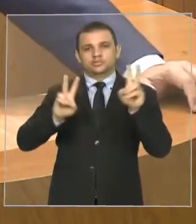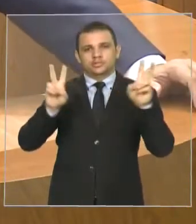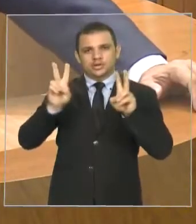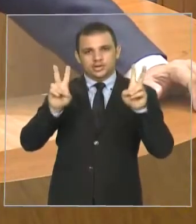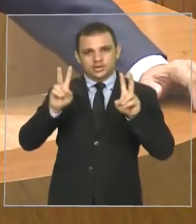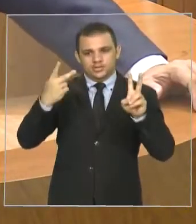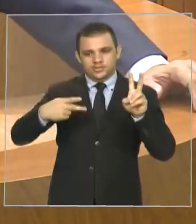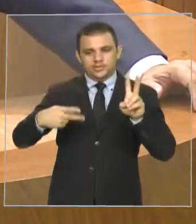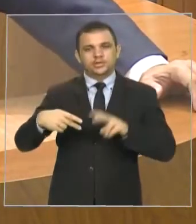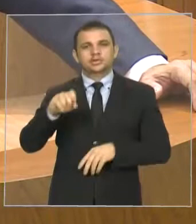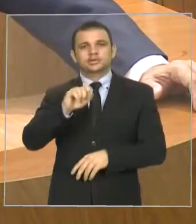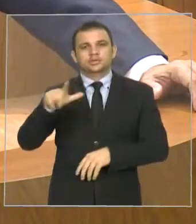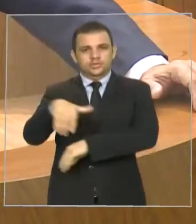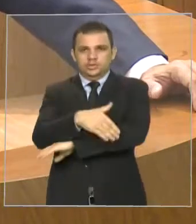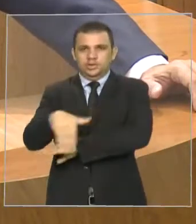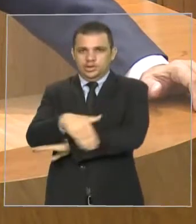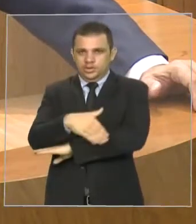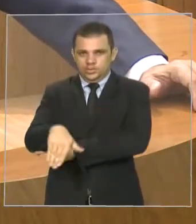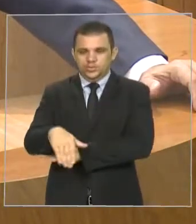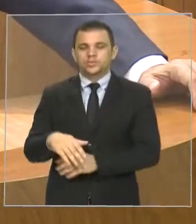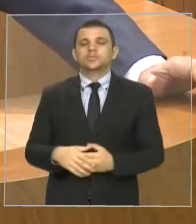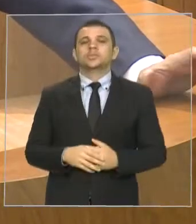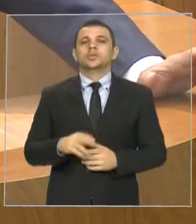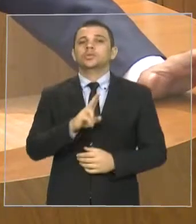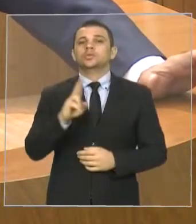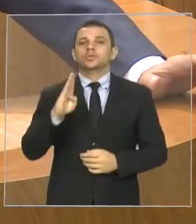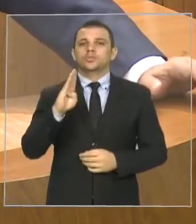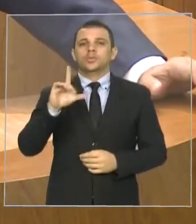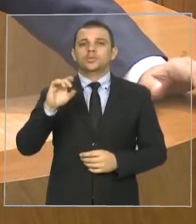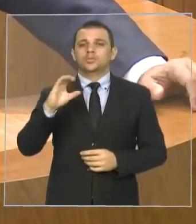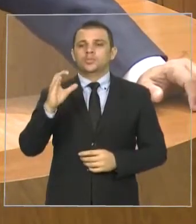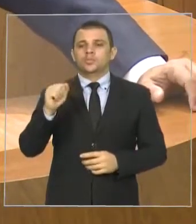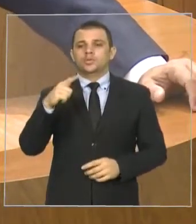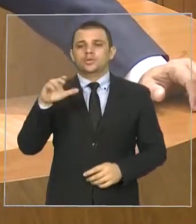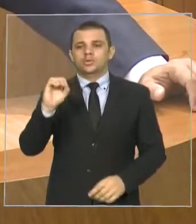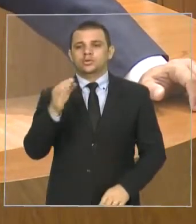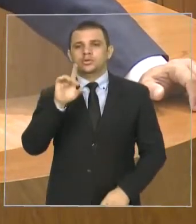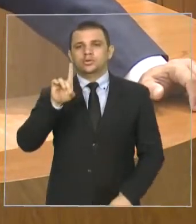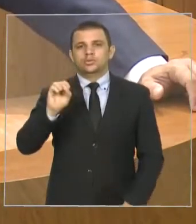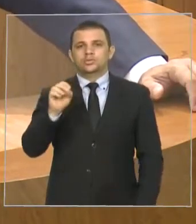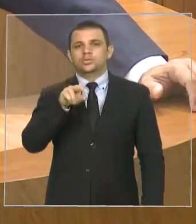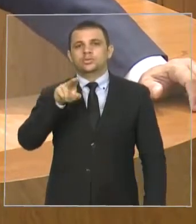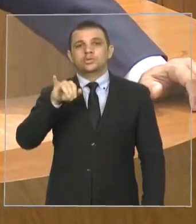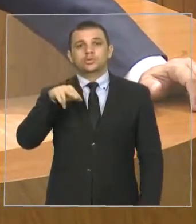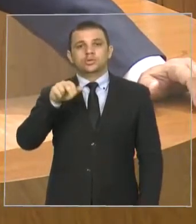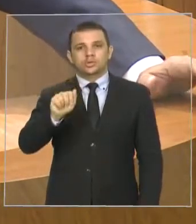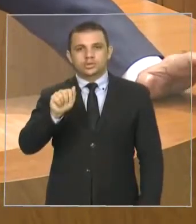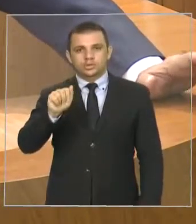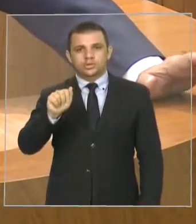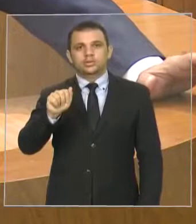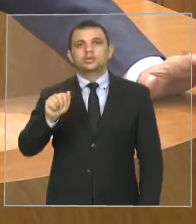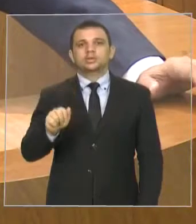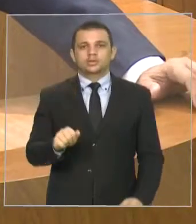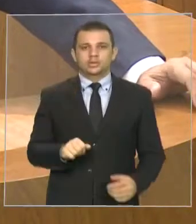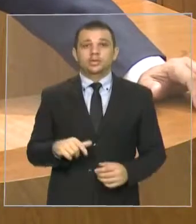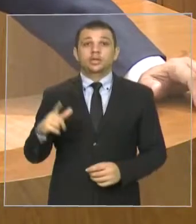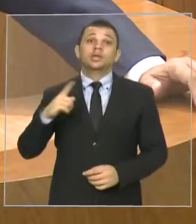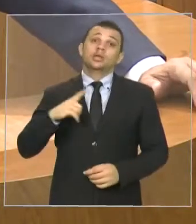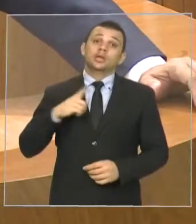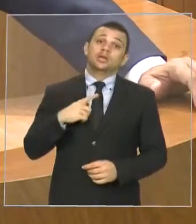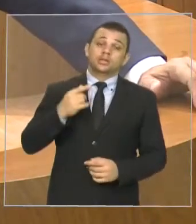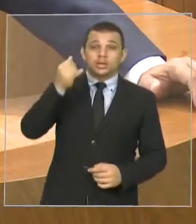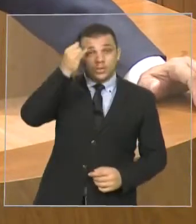bloco que vem como refer ver como referência o boi de nina rodrigues mas com uma composição